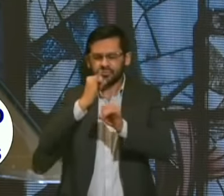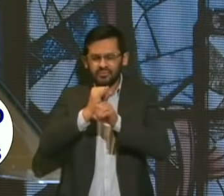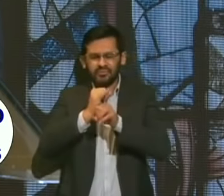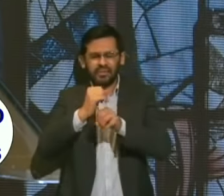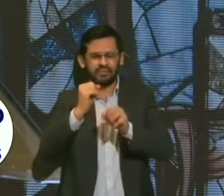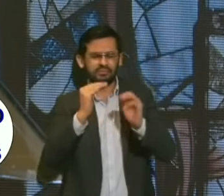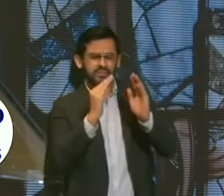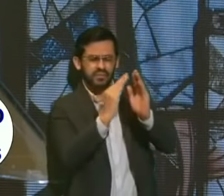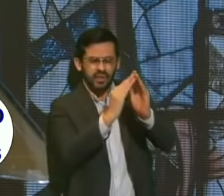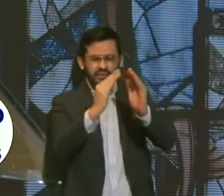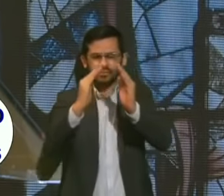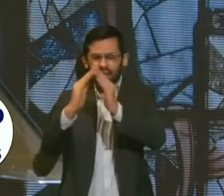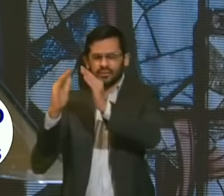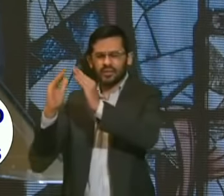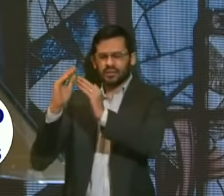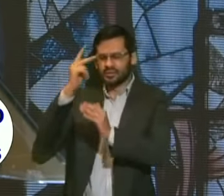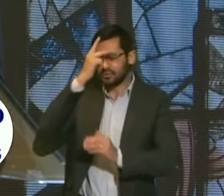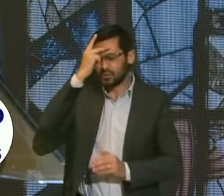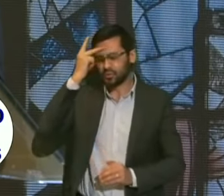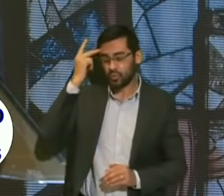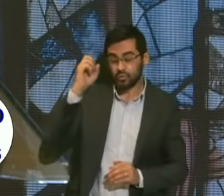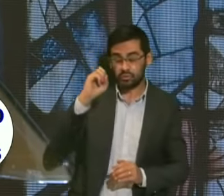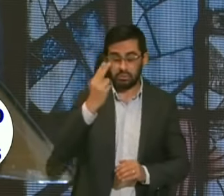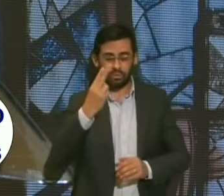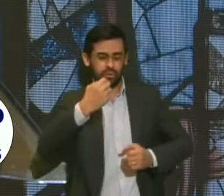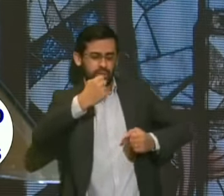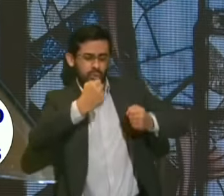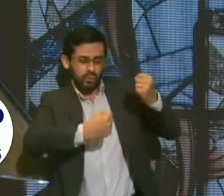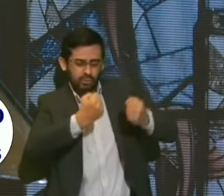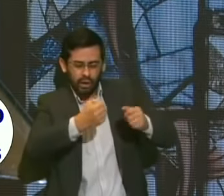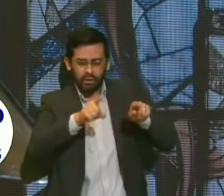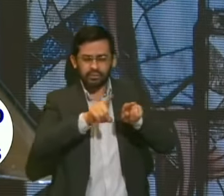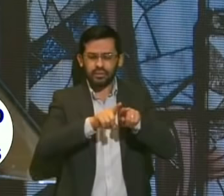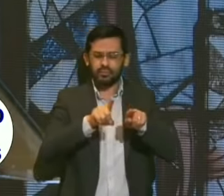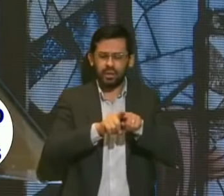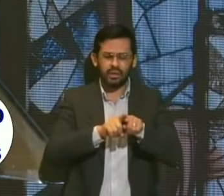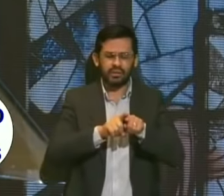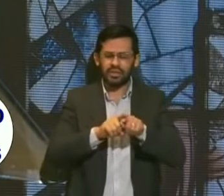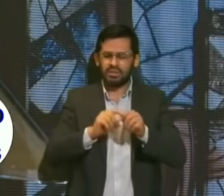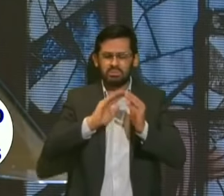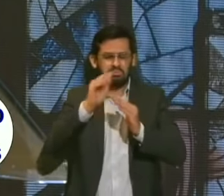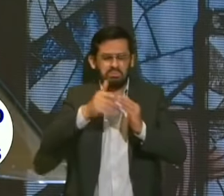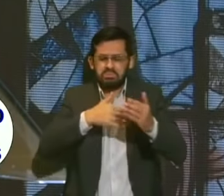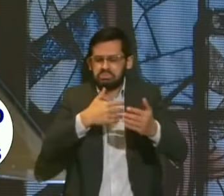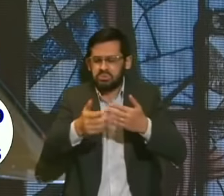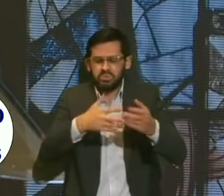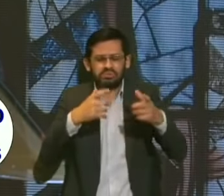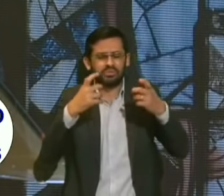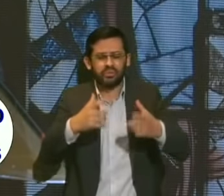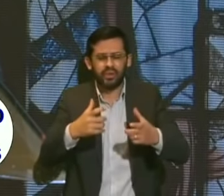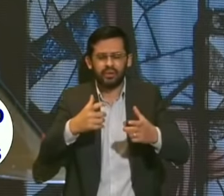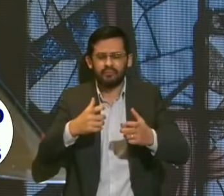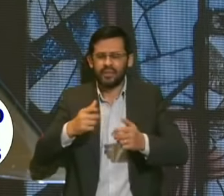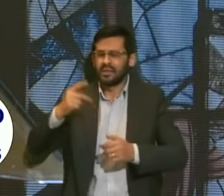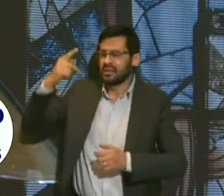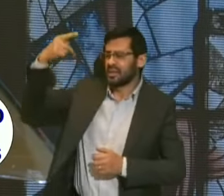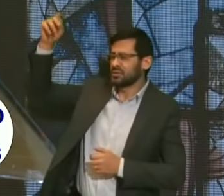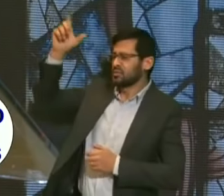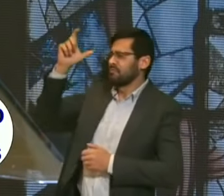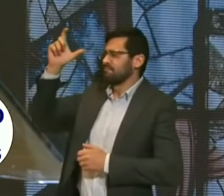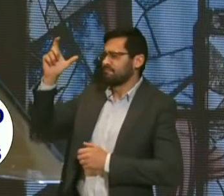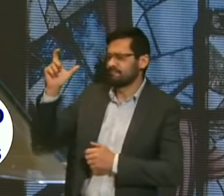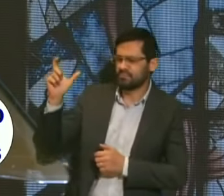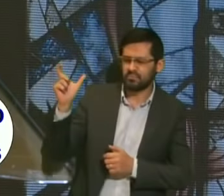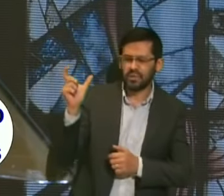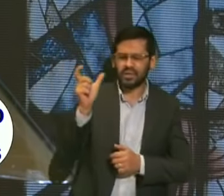na casa das pessoas, no carro das pessoas, nos equipamentos. Senhor, que a tua palavra